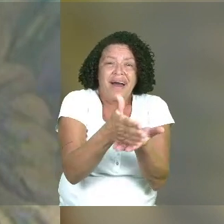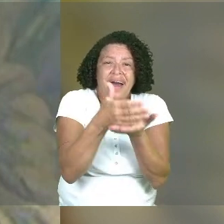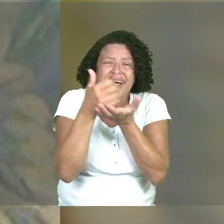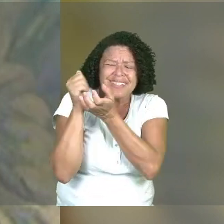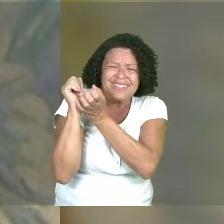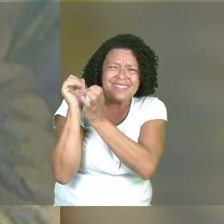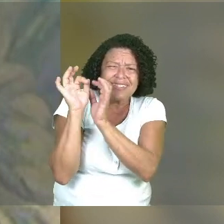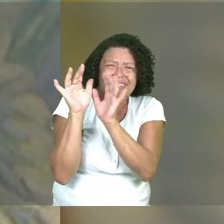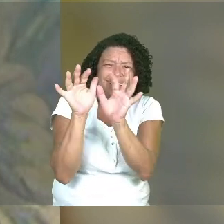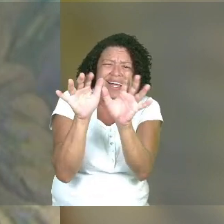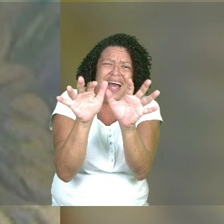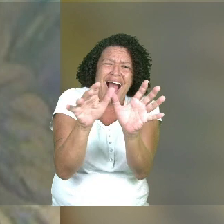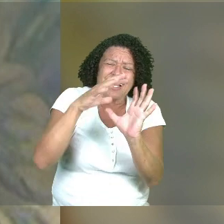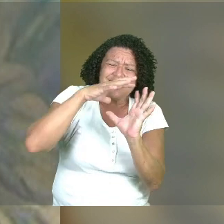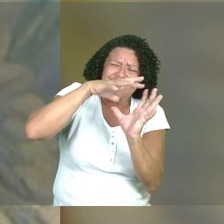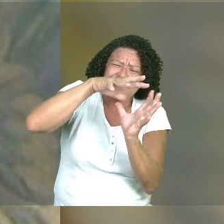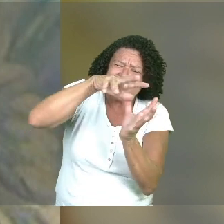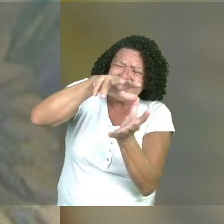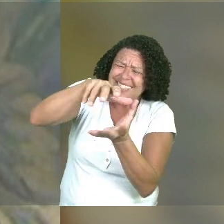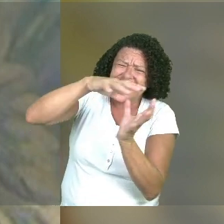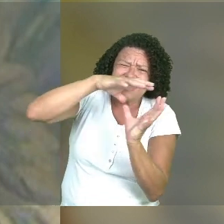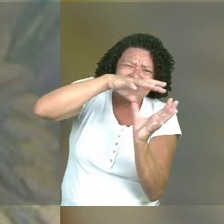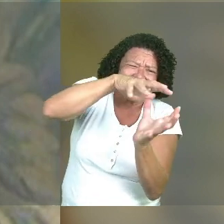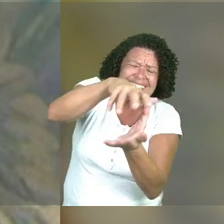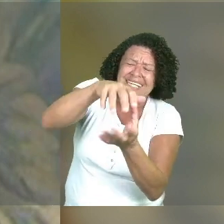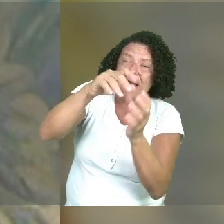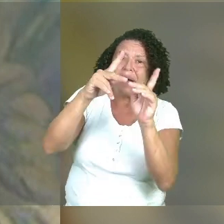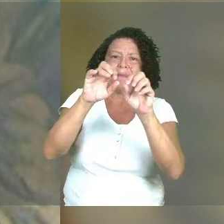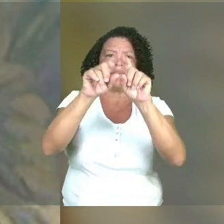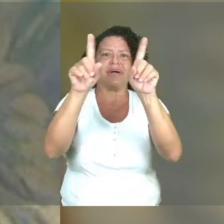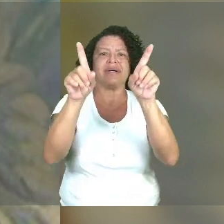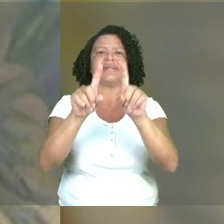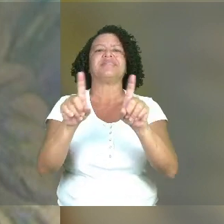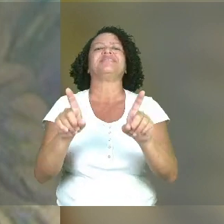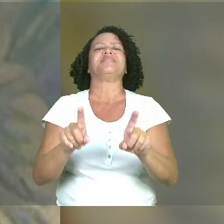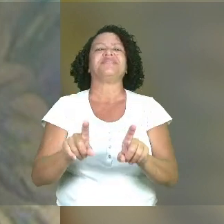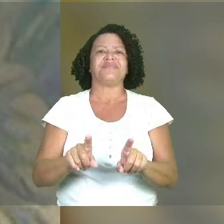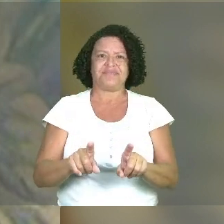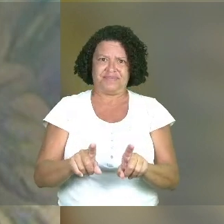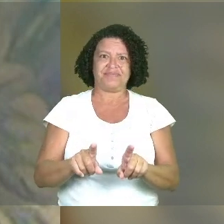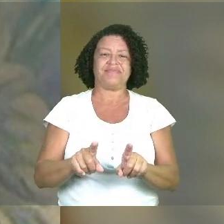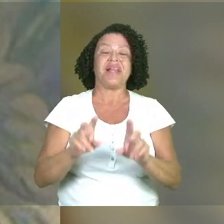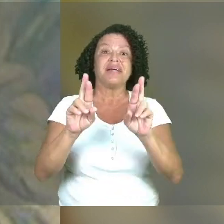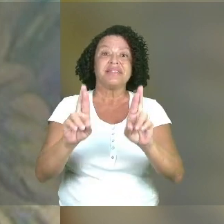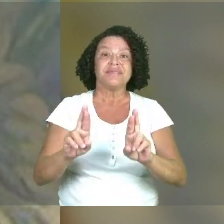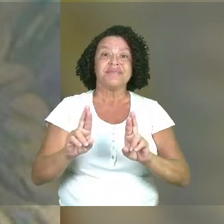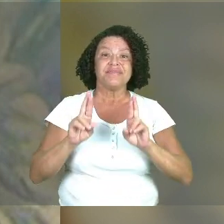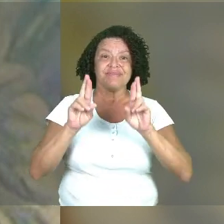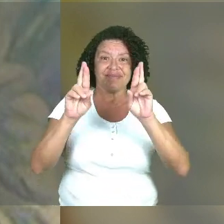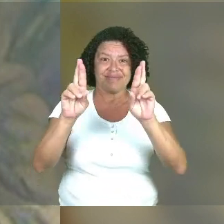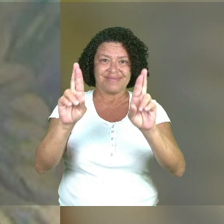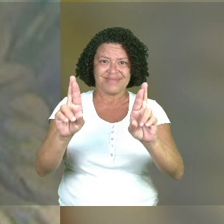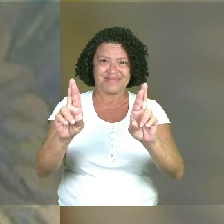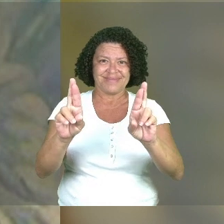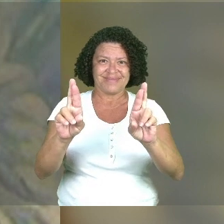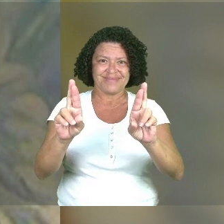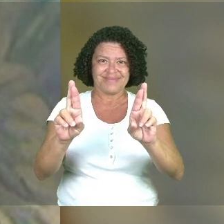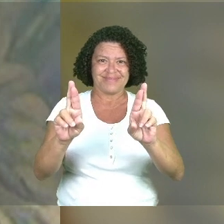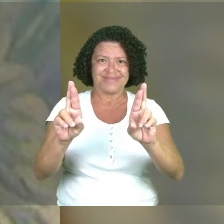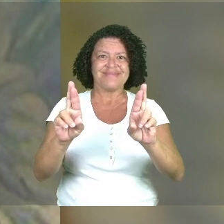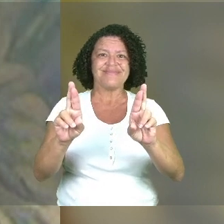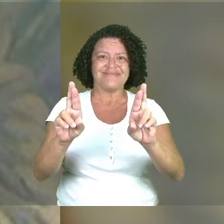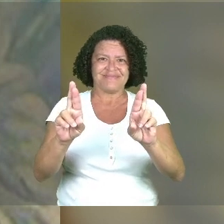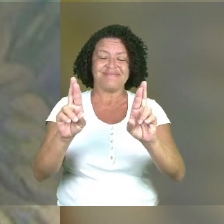derramarem por toda parte a paz, a esperança